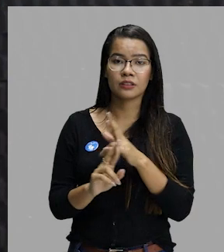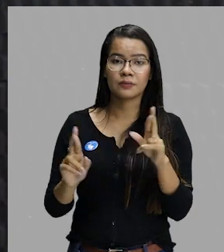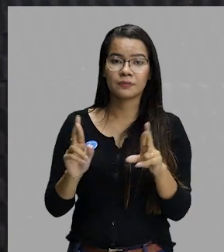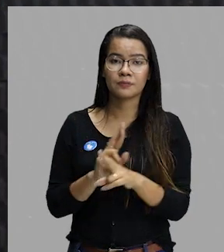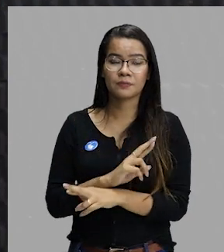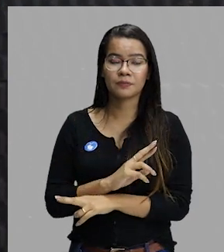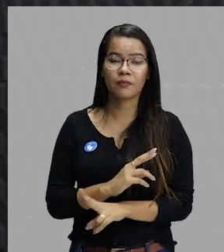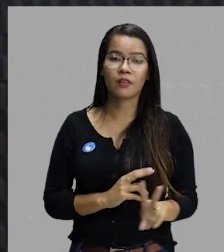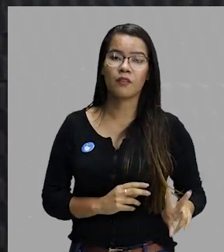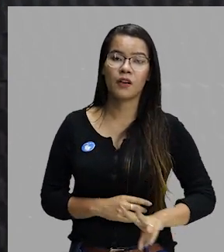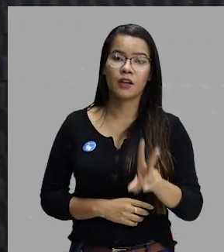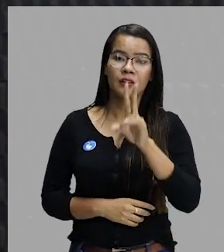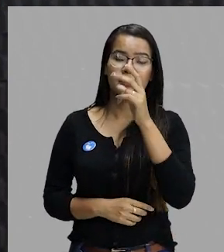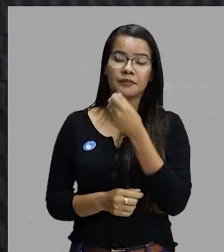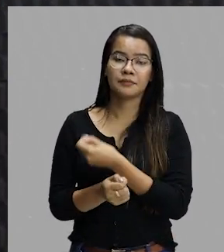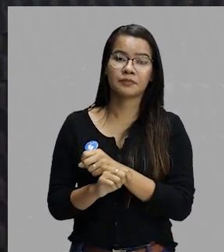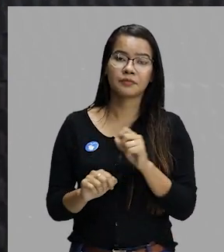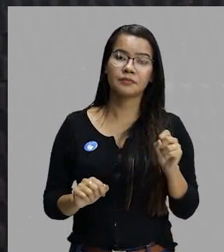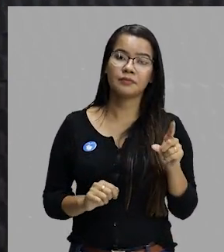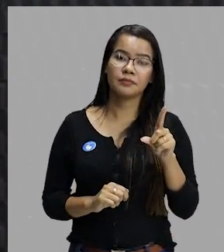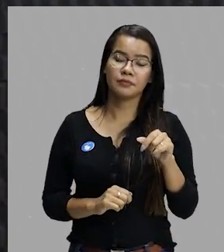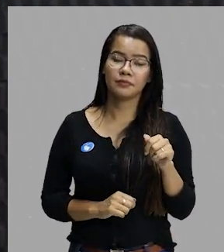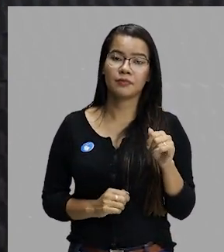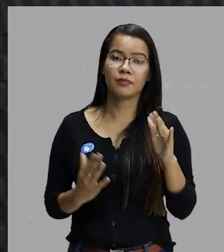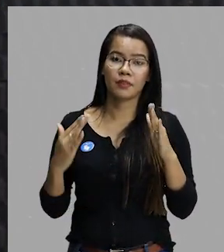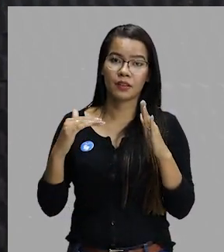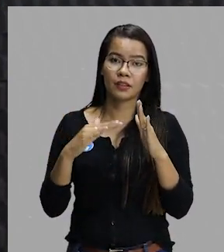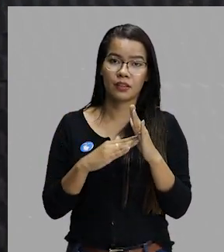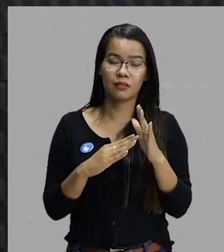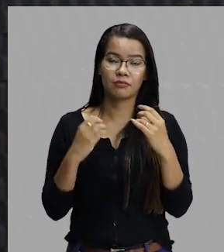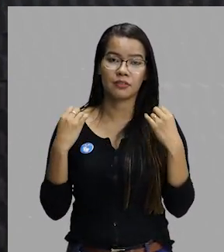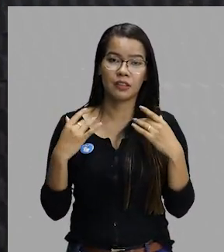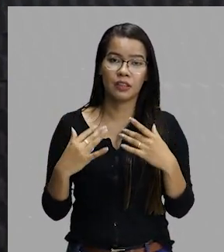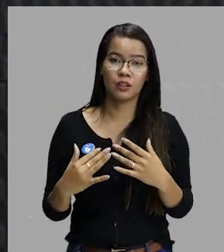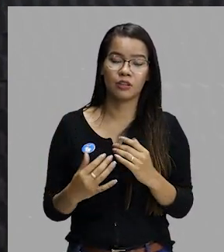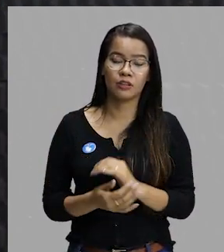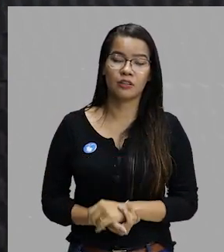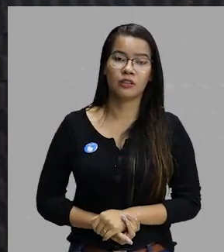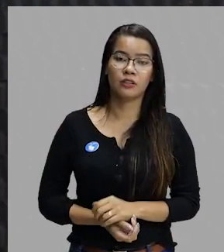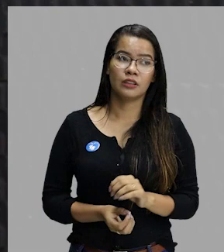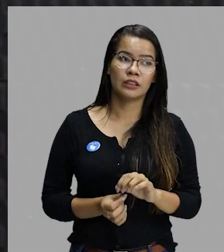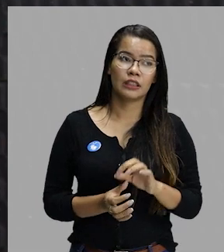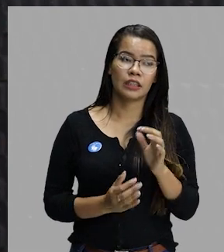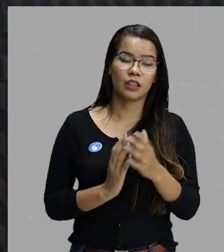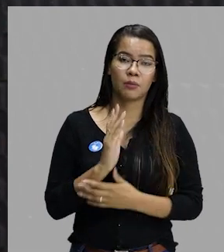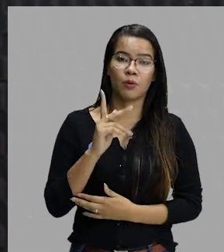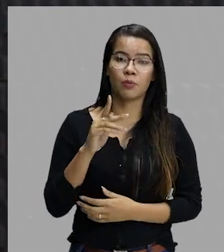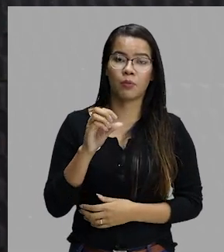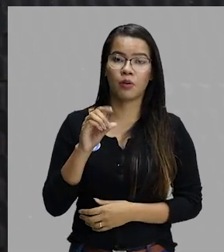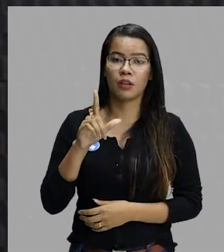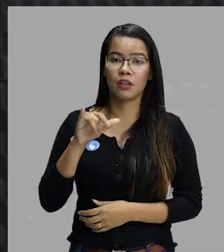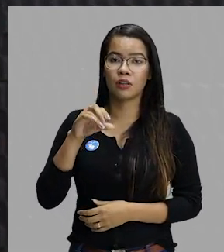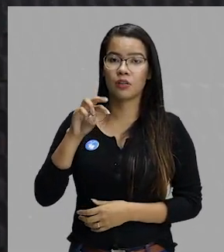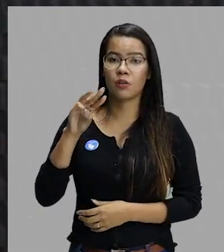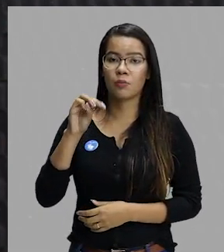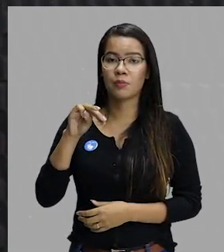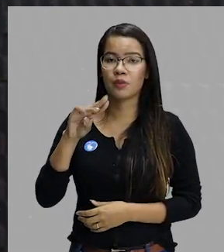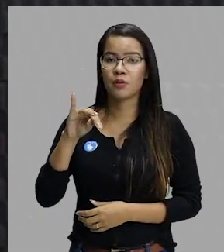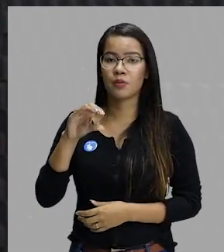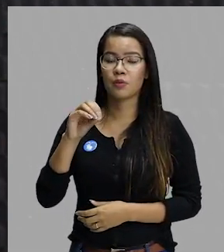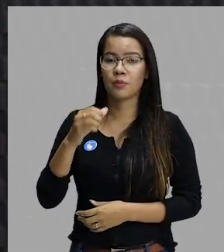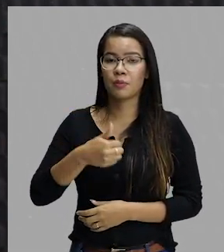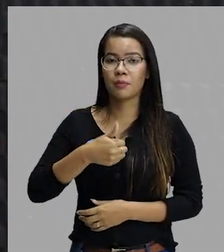associa os valores da grandeza, é uma função dessa natureza aqui, formada por um polinômio do primeiro grau.